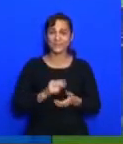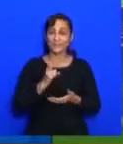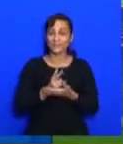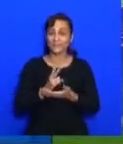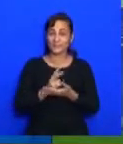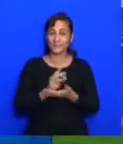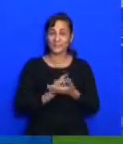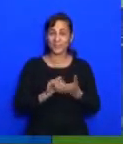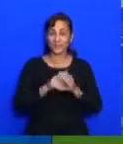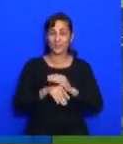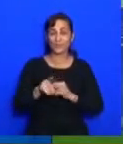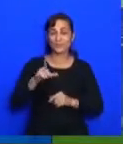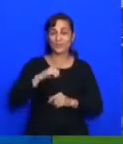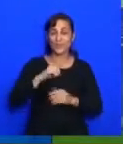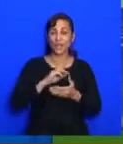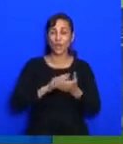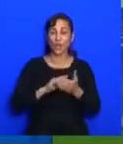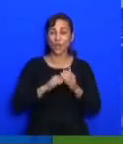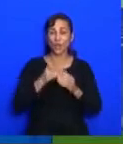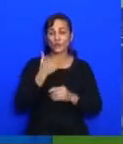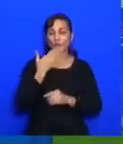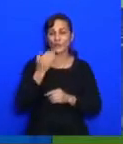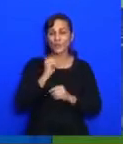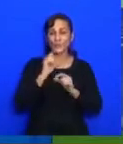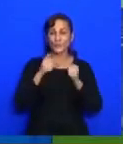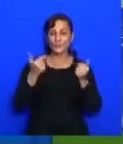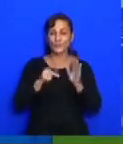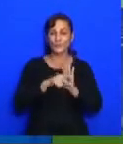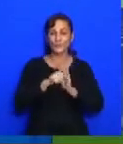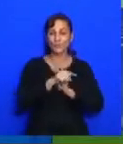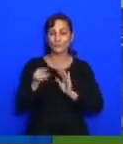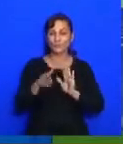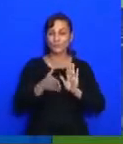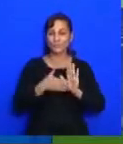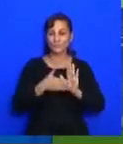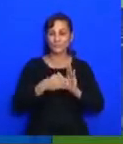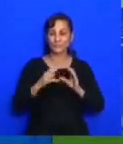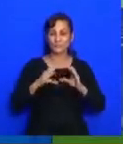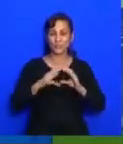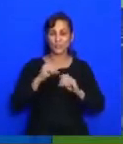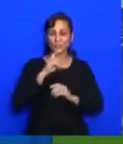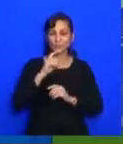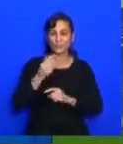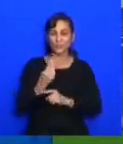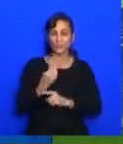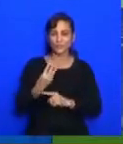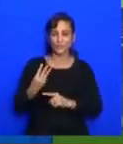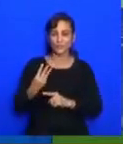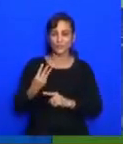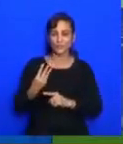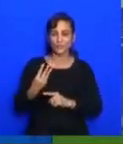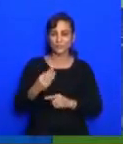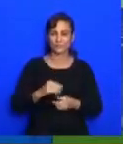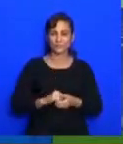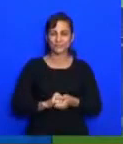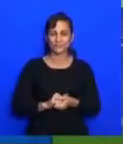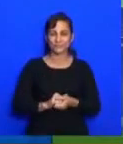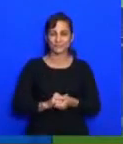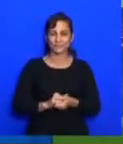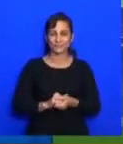Na sequência da Lotomania tem Loto Fácil. Boa sorte para você que apostou. Bola verde, número 23.